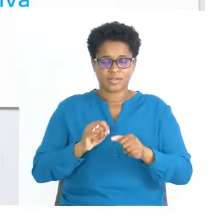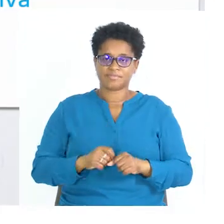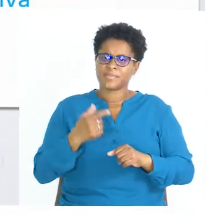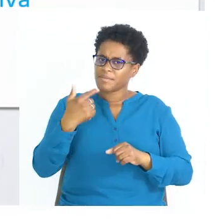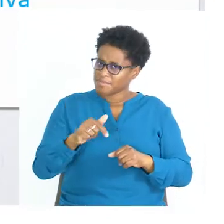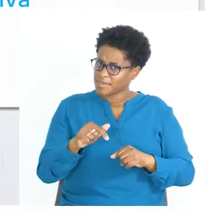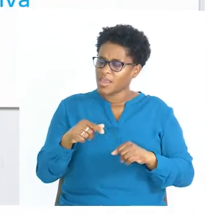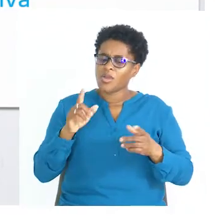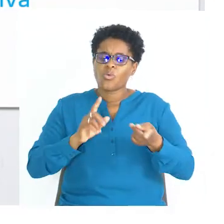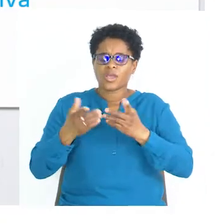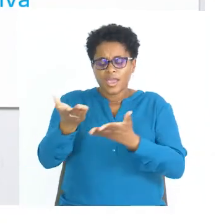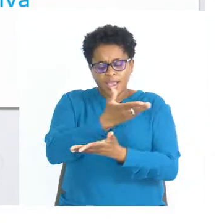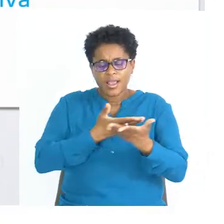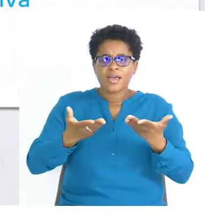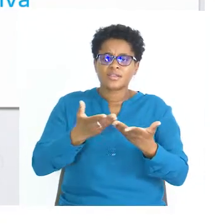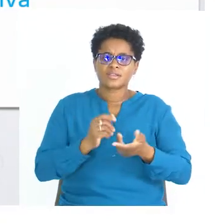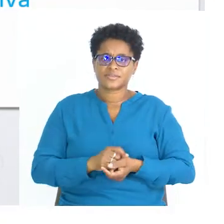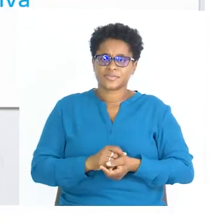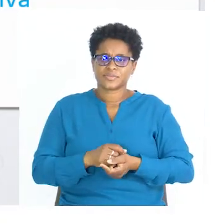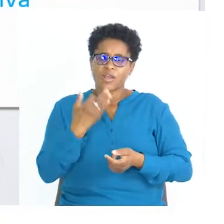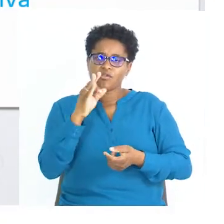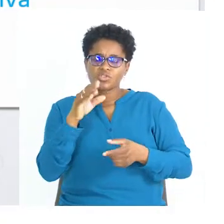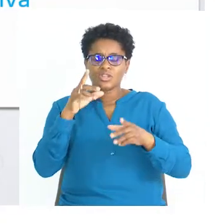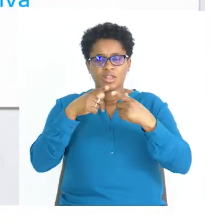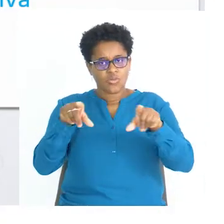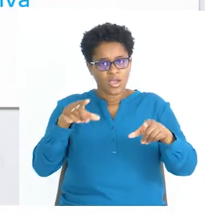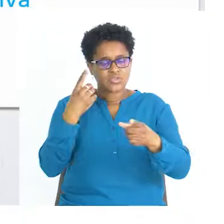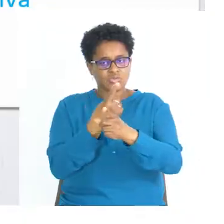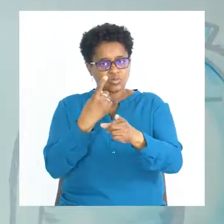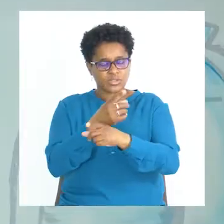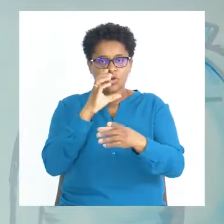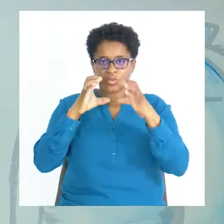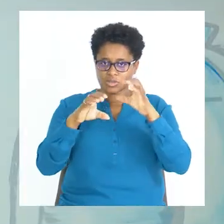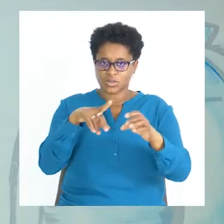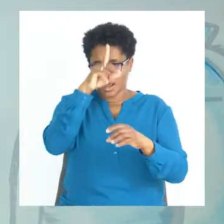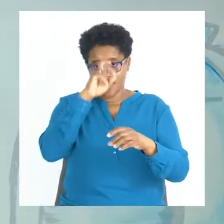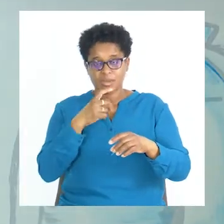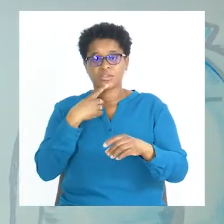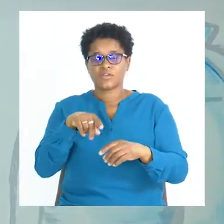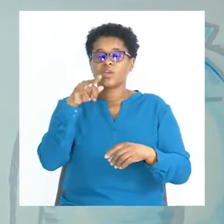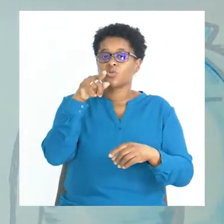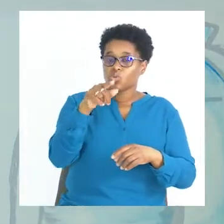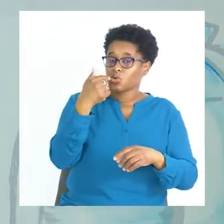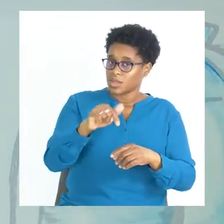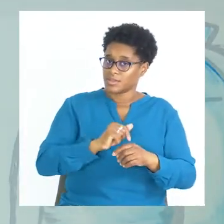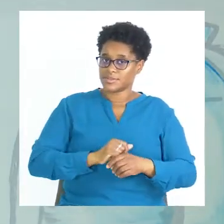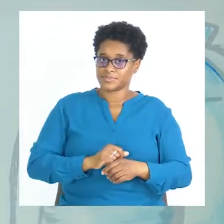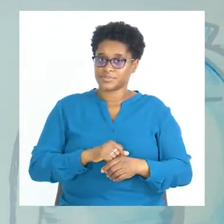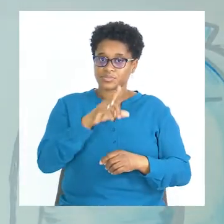aquilo que é a relação das funções de linguagem com os elementos da comunicação. Recapitulando, tu tens